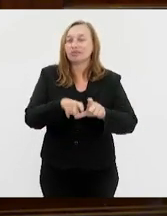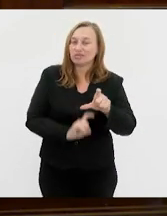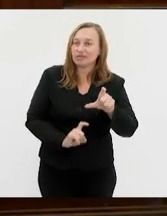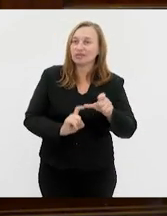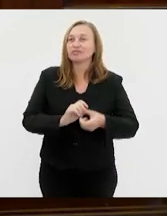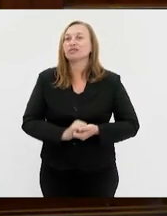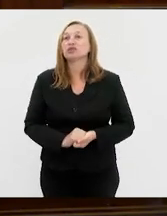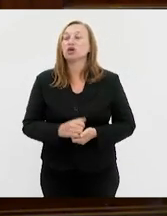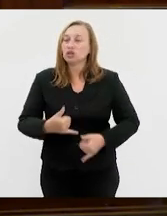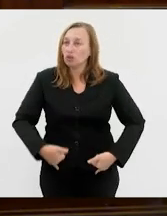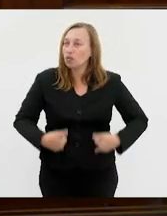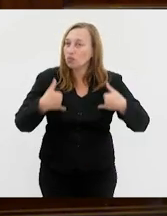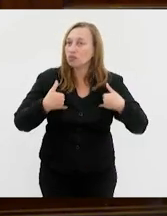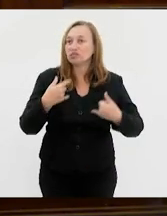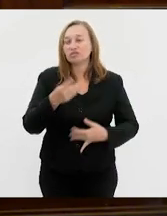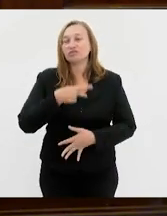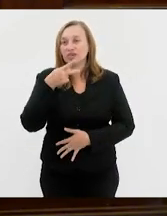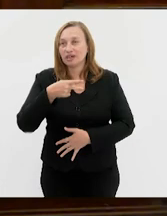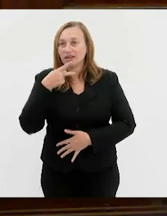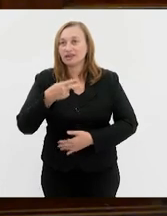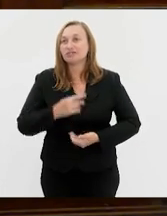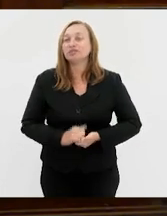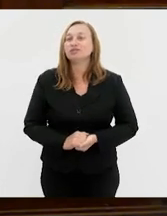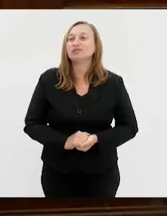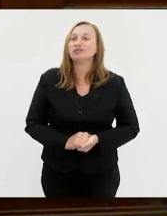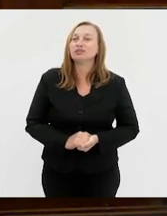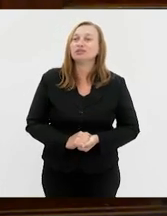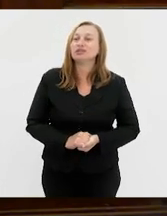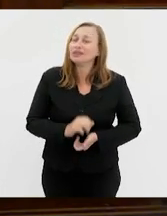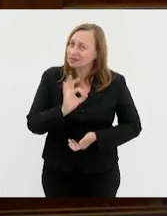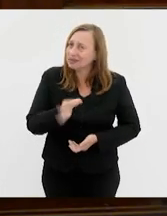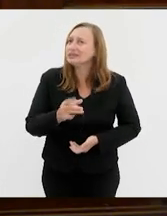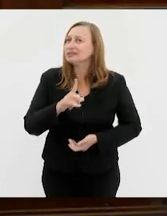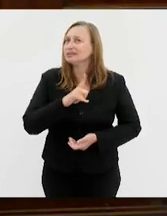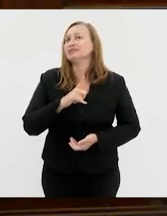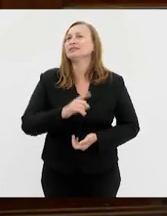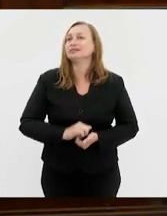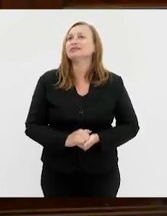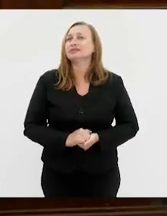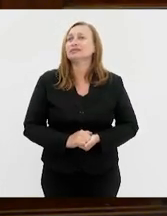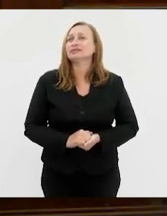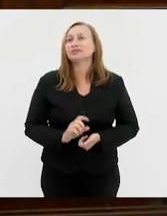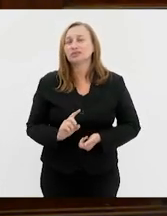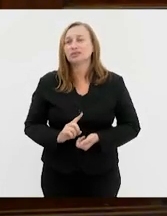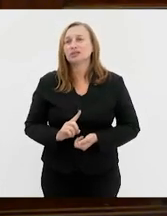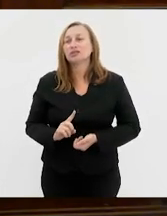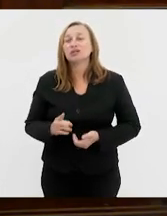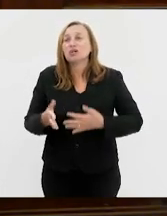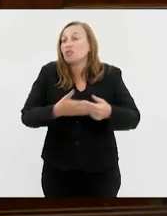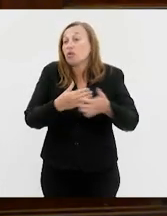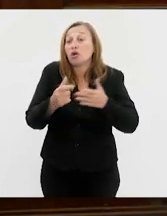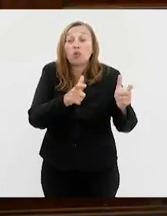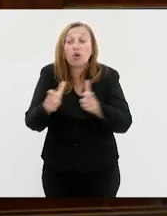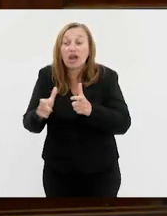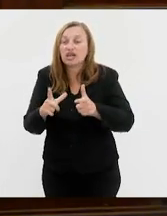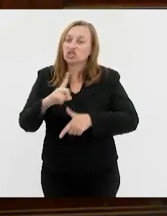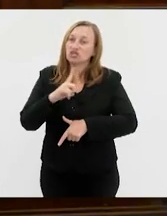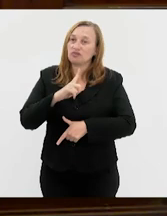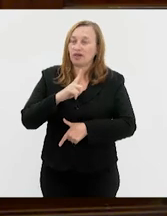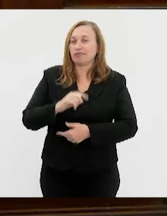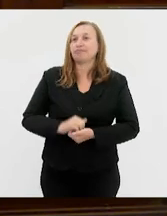tenho orgulho de dizer que eu tenho a certeza que o titio, aonde estiver, é